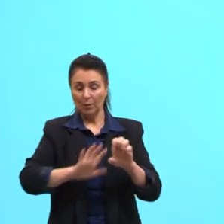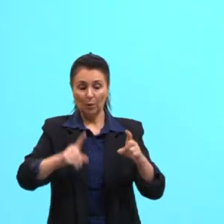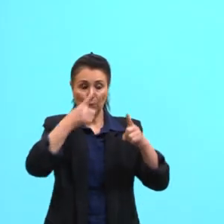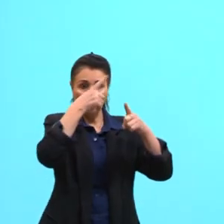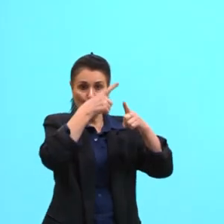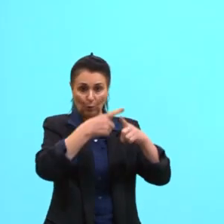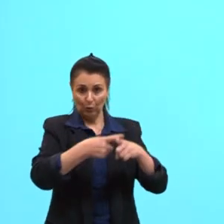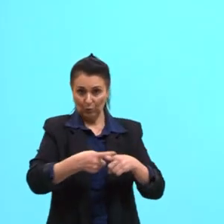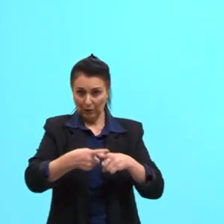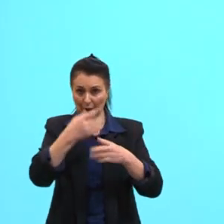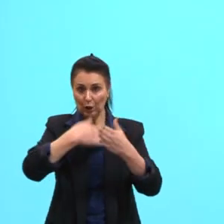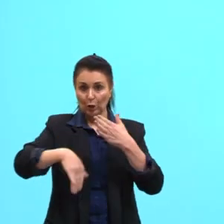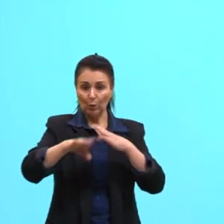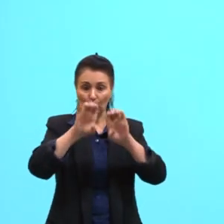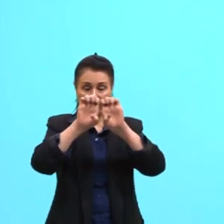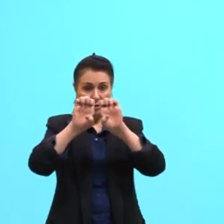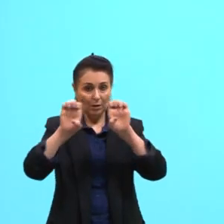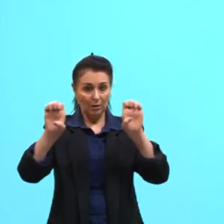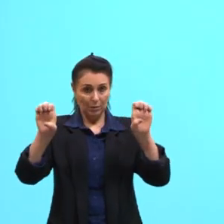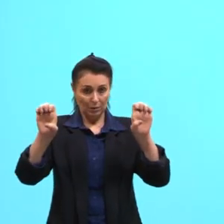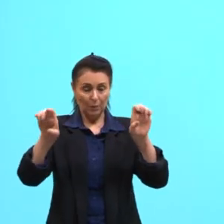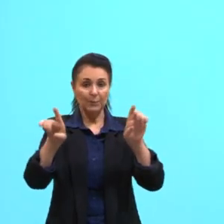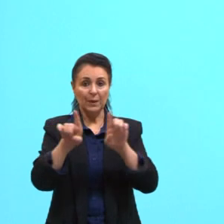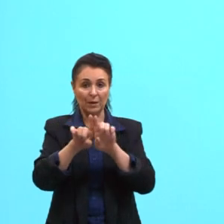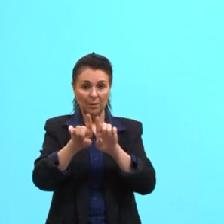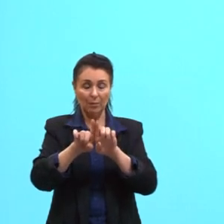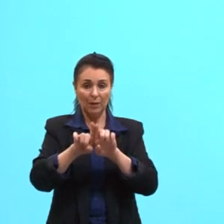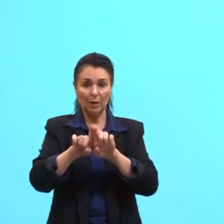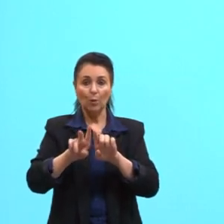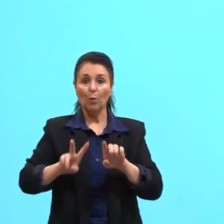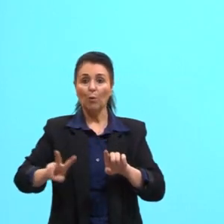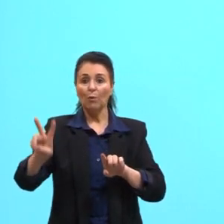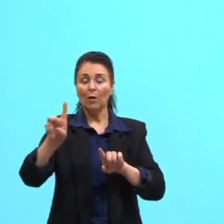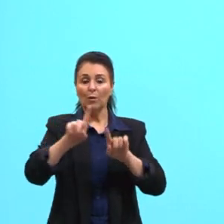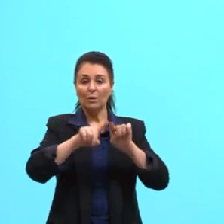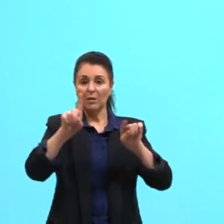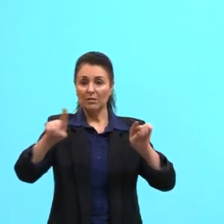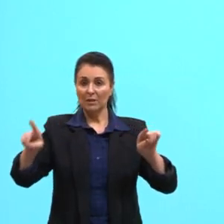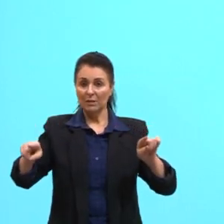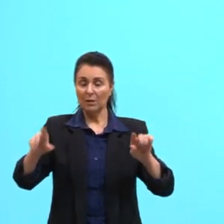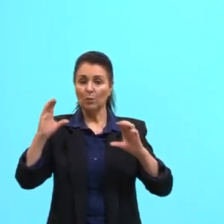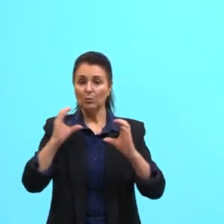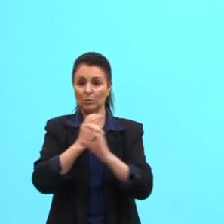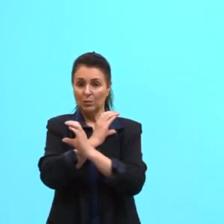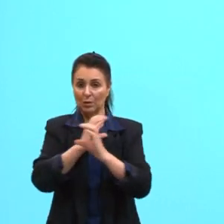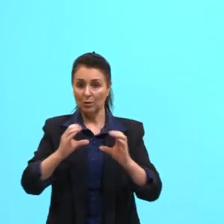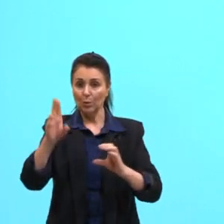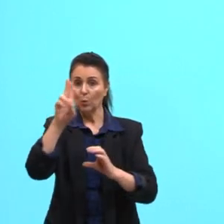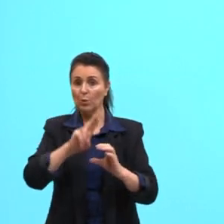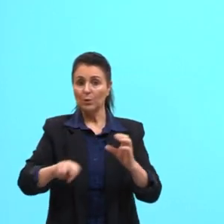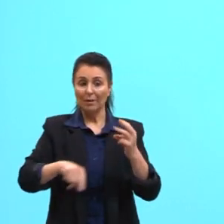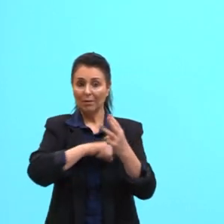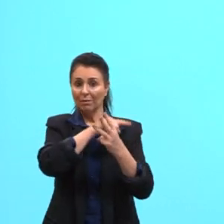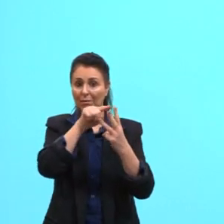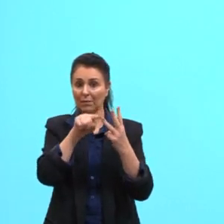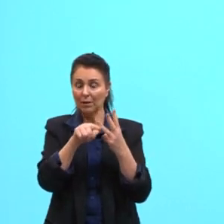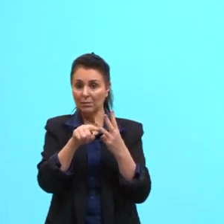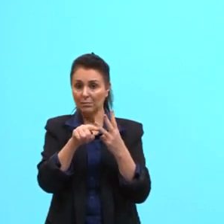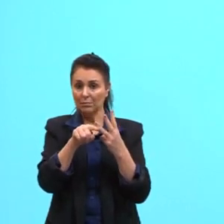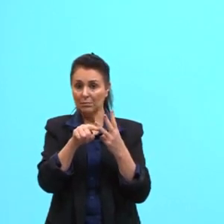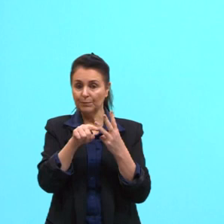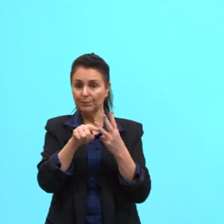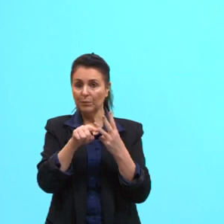toda essa equação inclusive o valor e onde entalpia por três e mantenho ela desse jeito